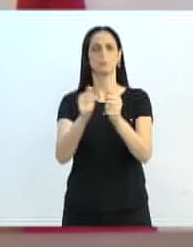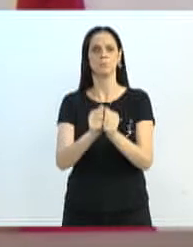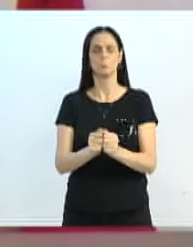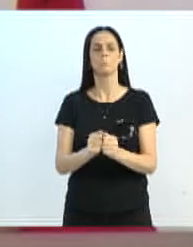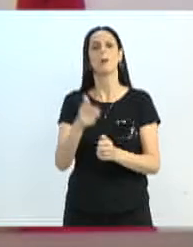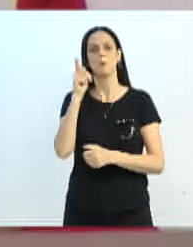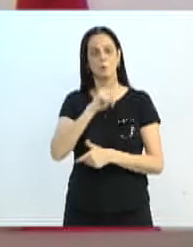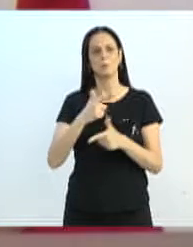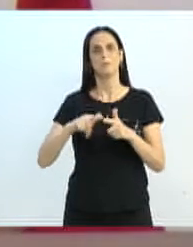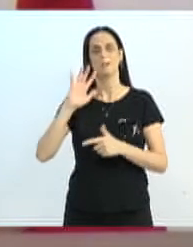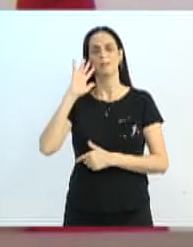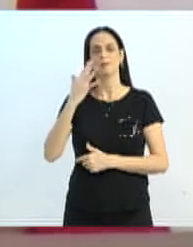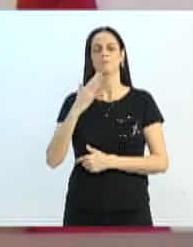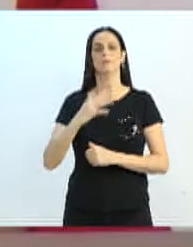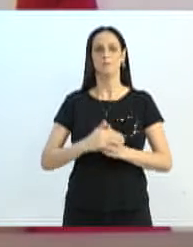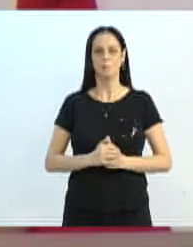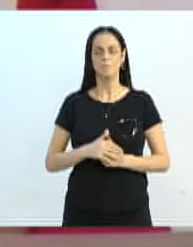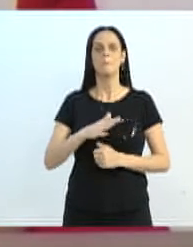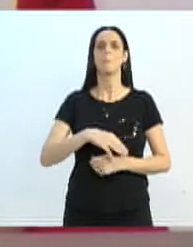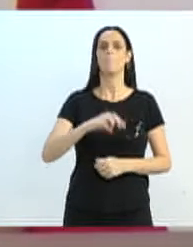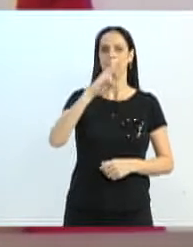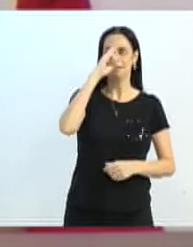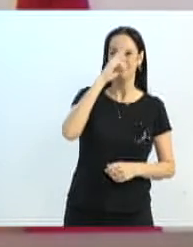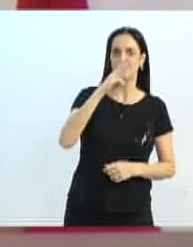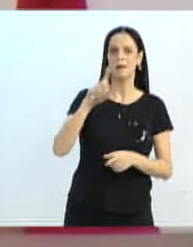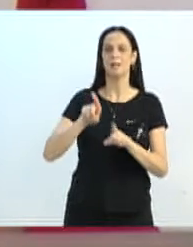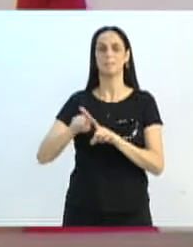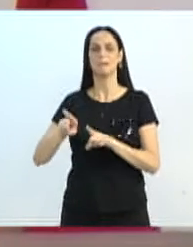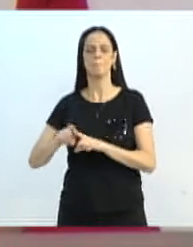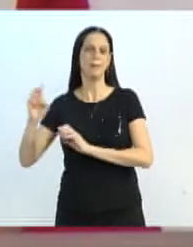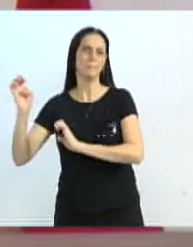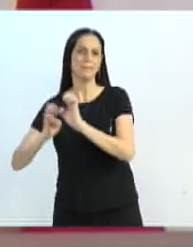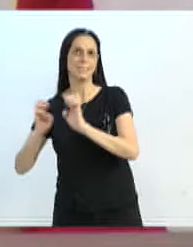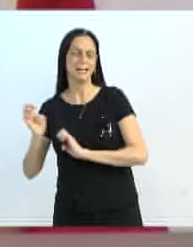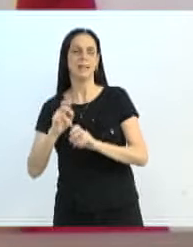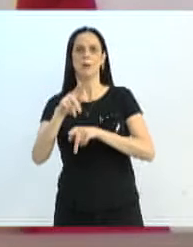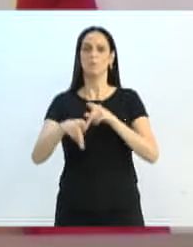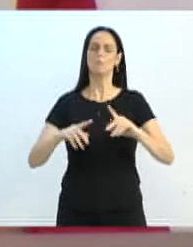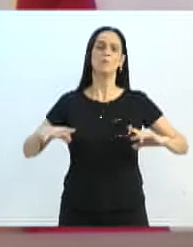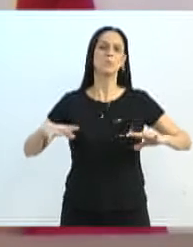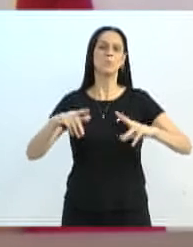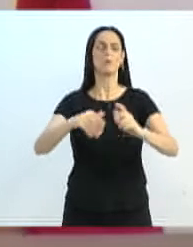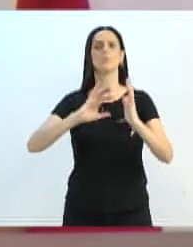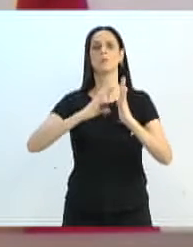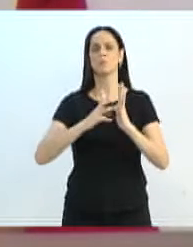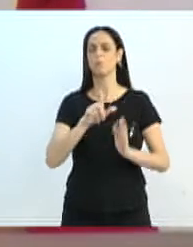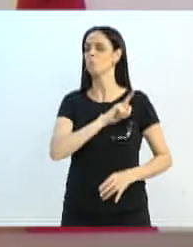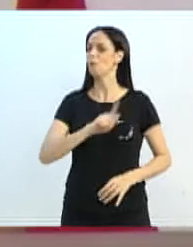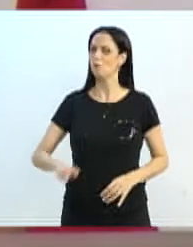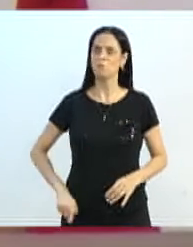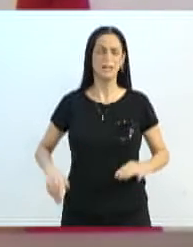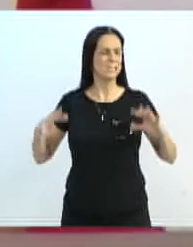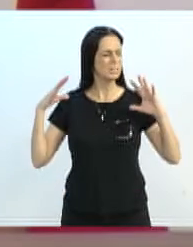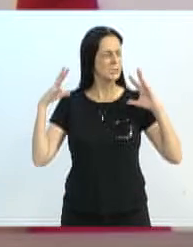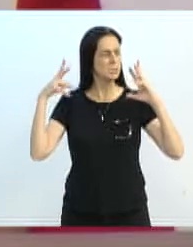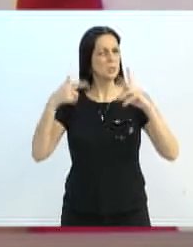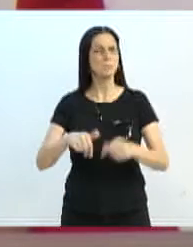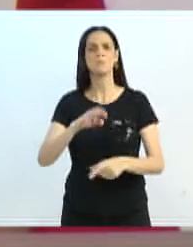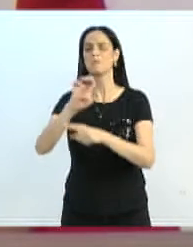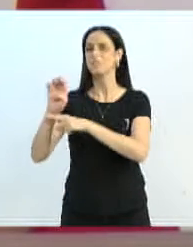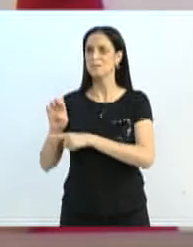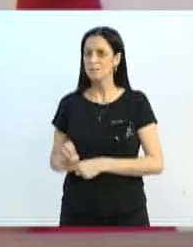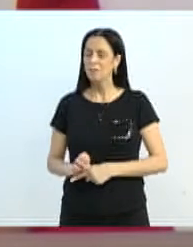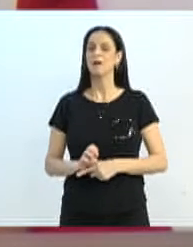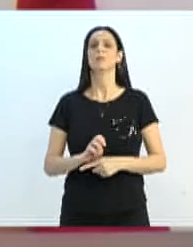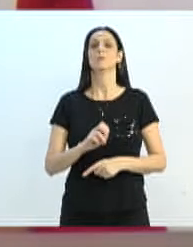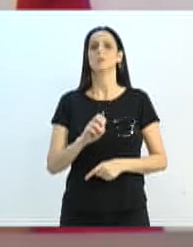situação. Do judiciário, dos militares, do Congresso Nacional, dos empresários, de todos os partidos, governos, Estado e municípios, de